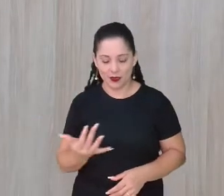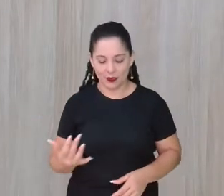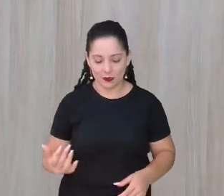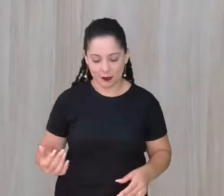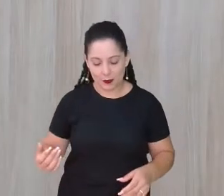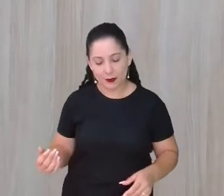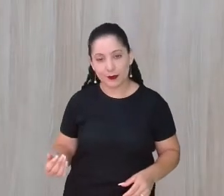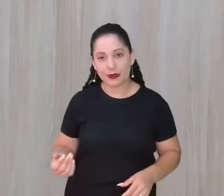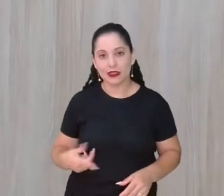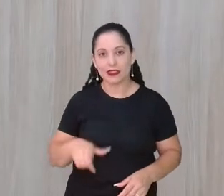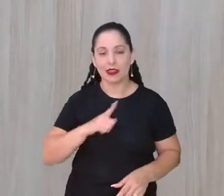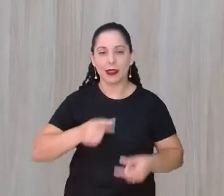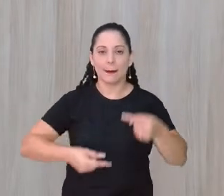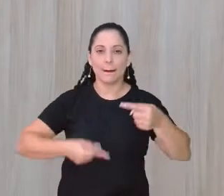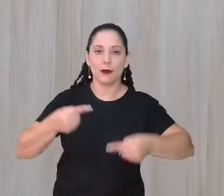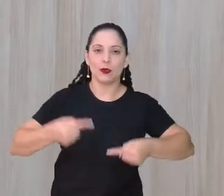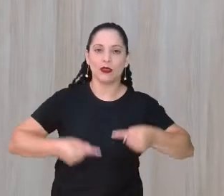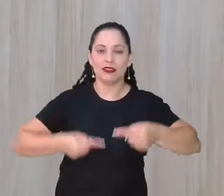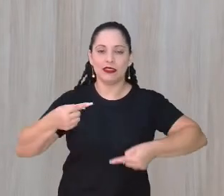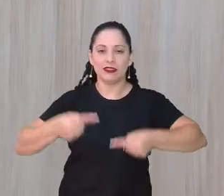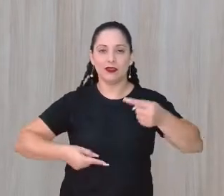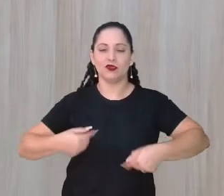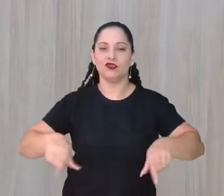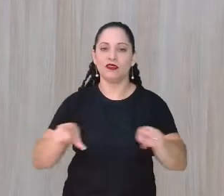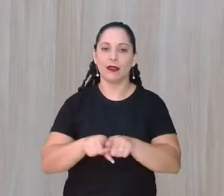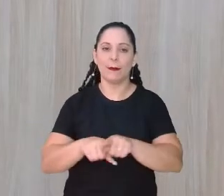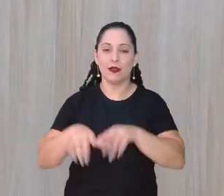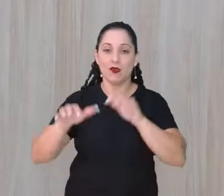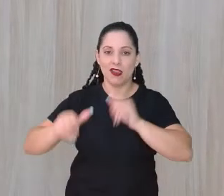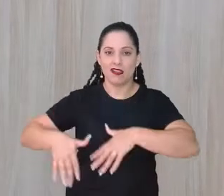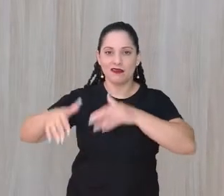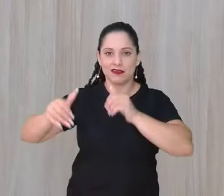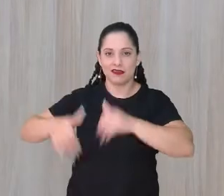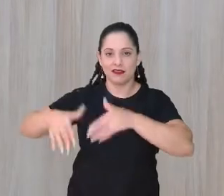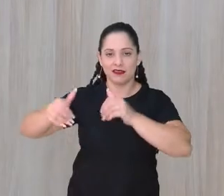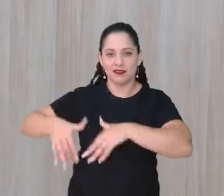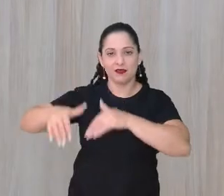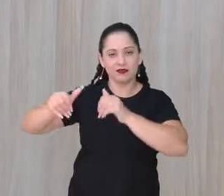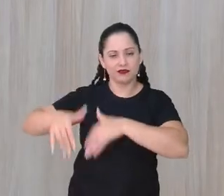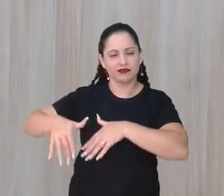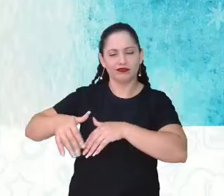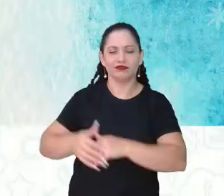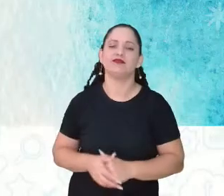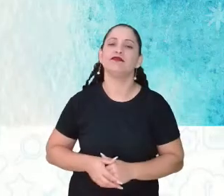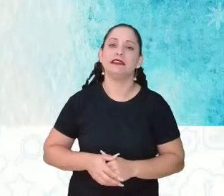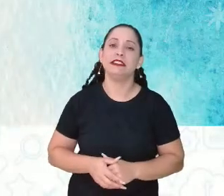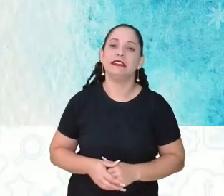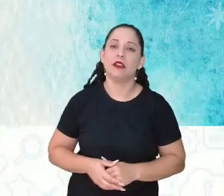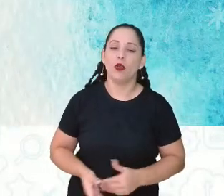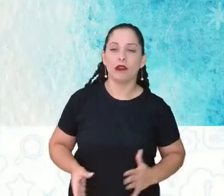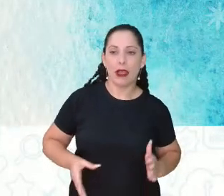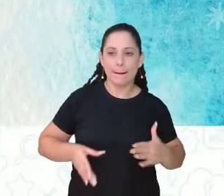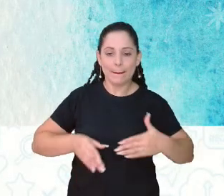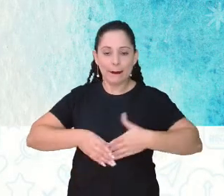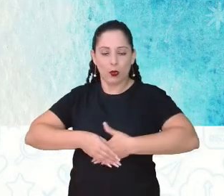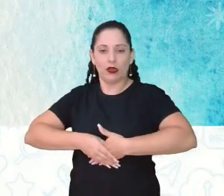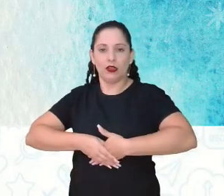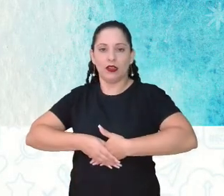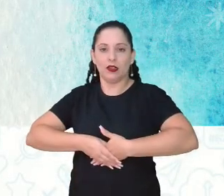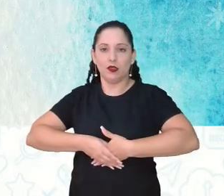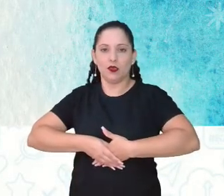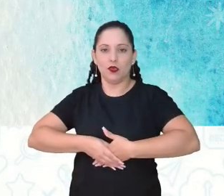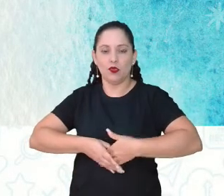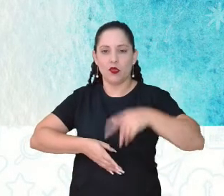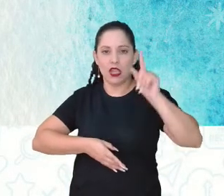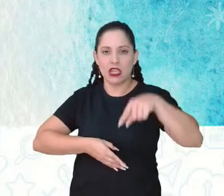por políticos e o exército também, olha aí. Napoleão, vejam na tela, Napoleão